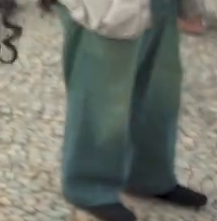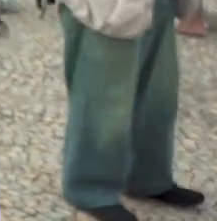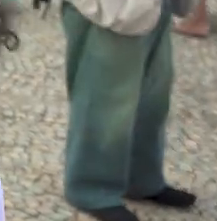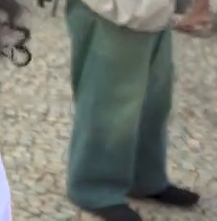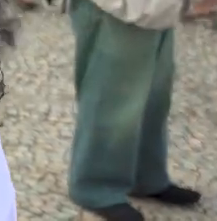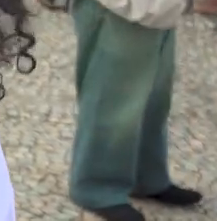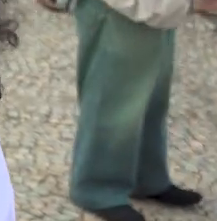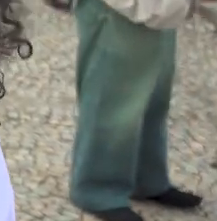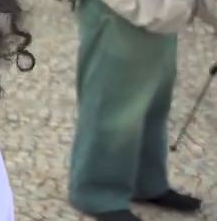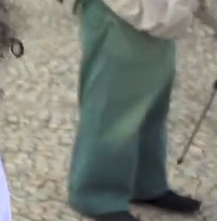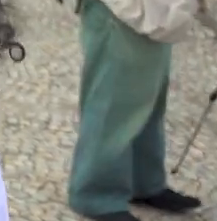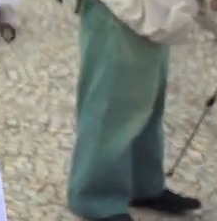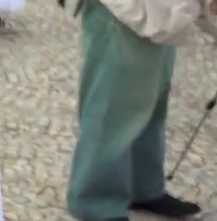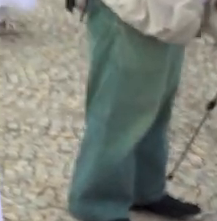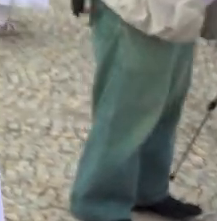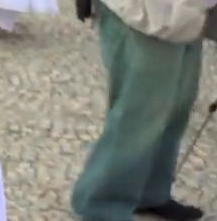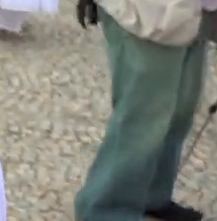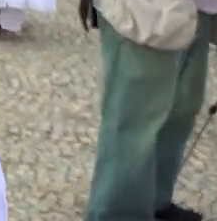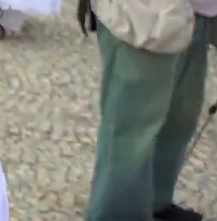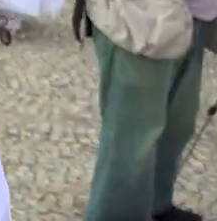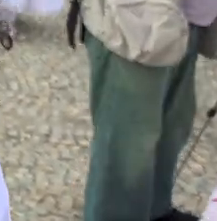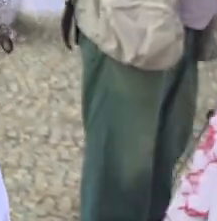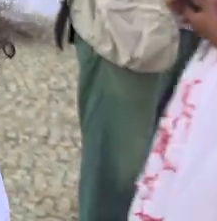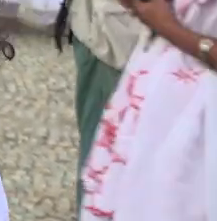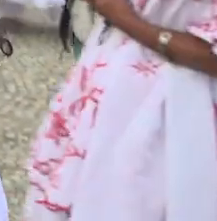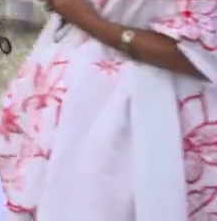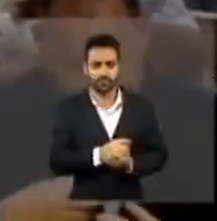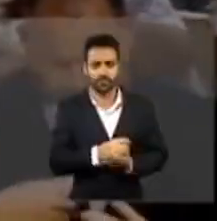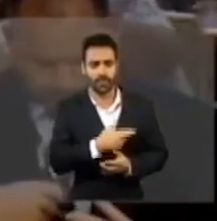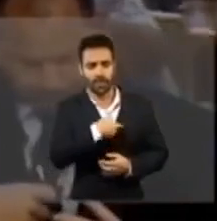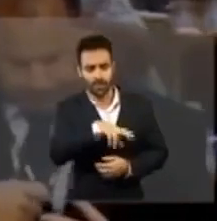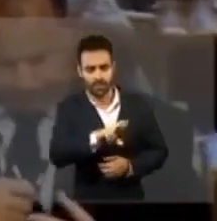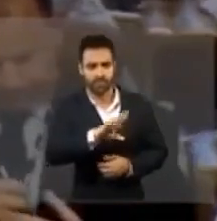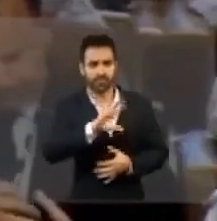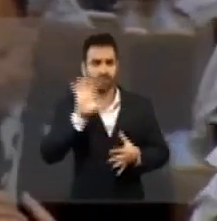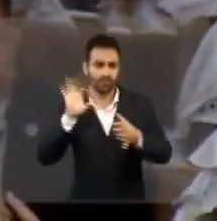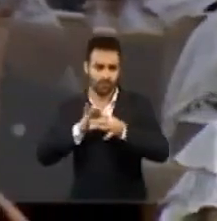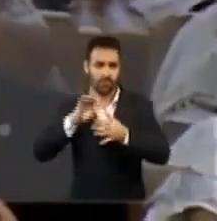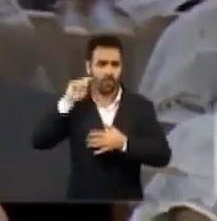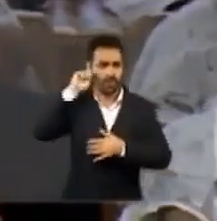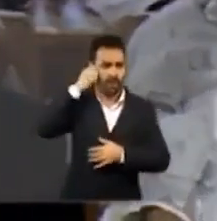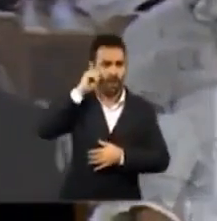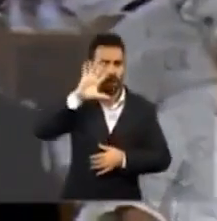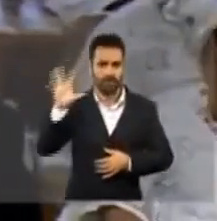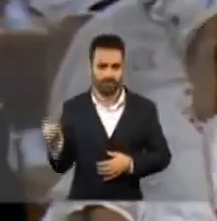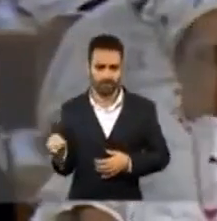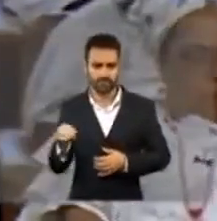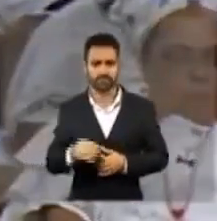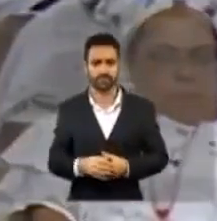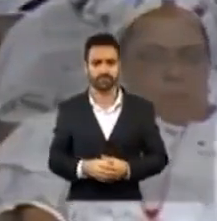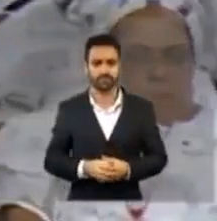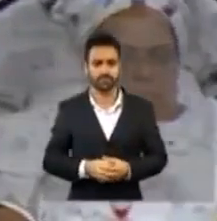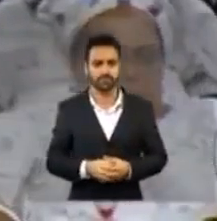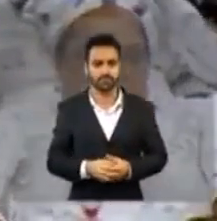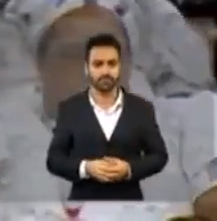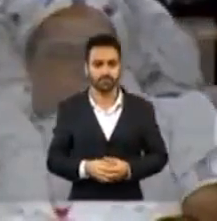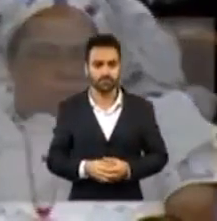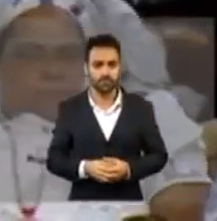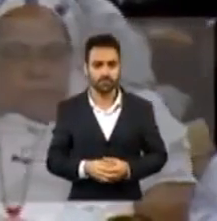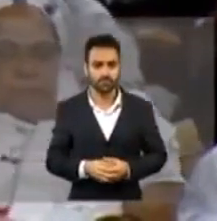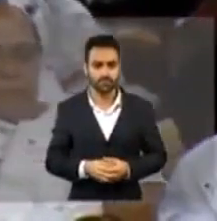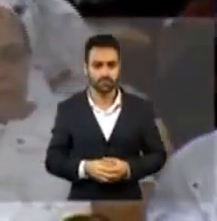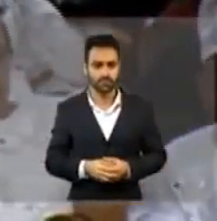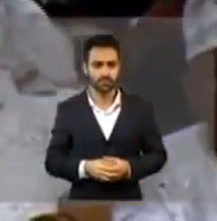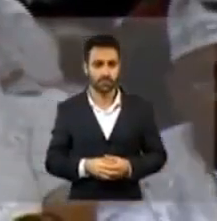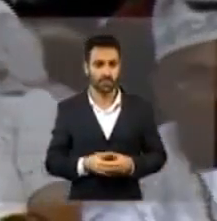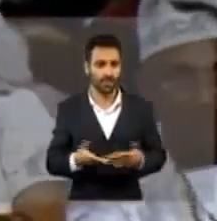conjuntura de racismo estruturante e estrutural. Na verdade, a gente só discute as tradições de matriz africana porque